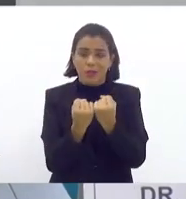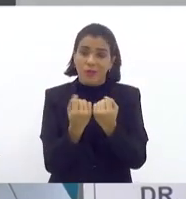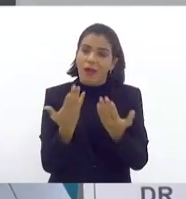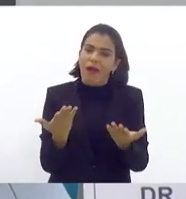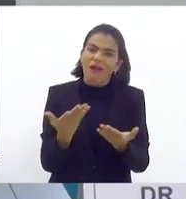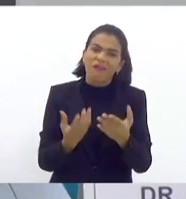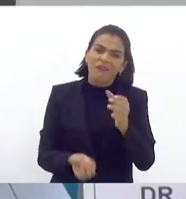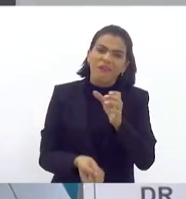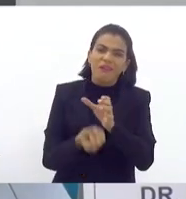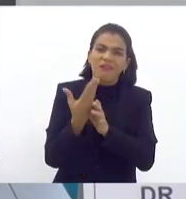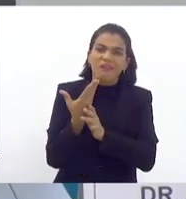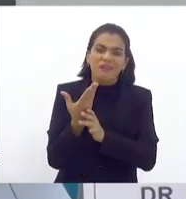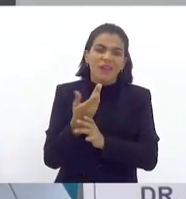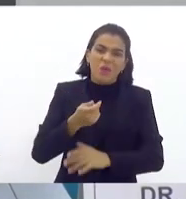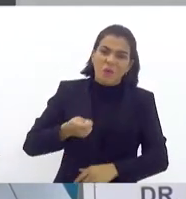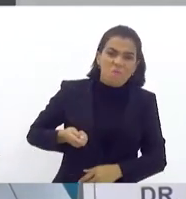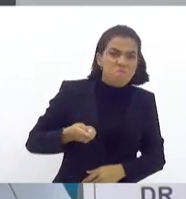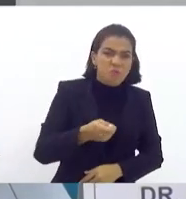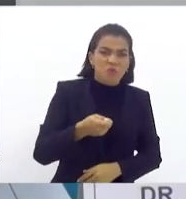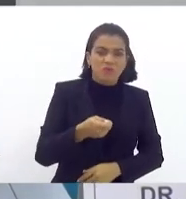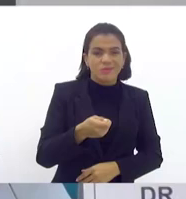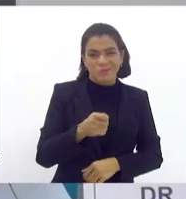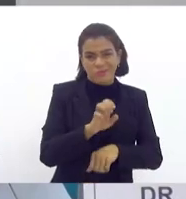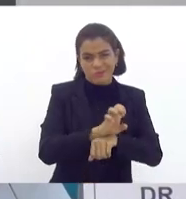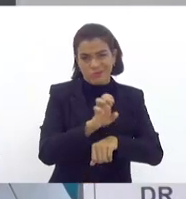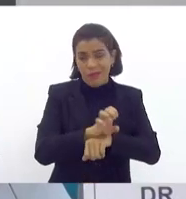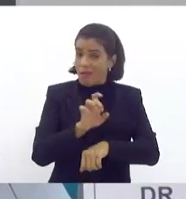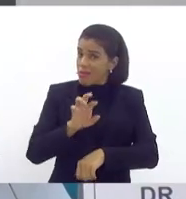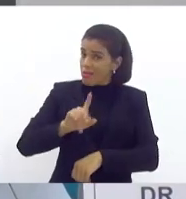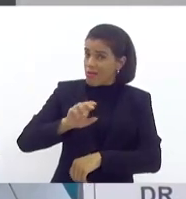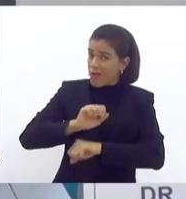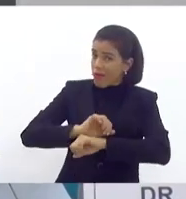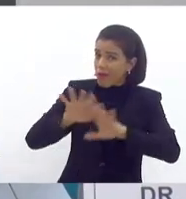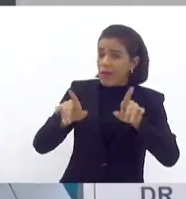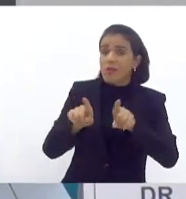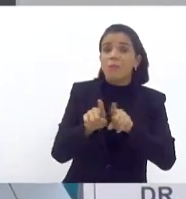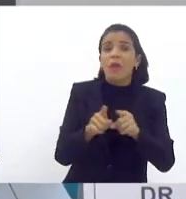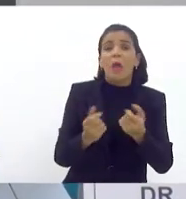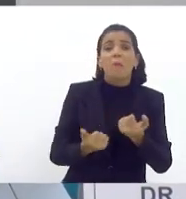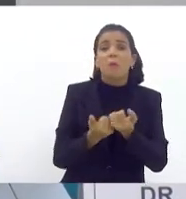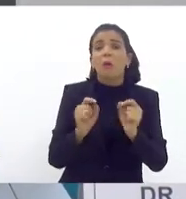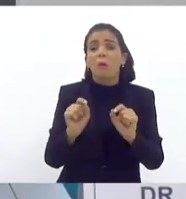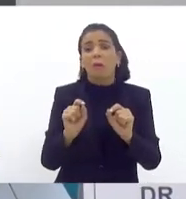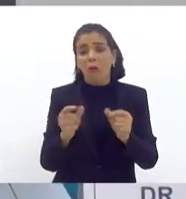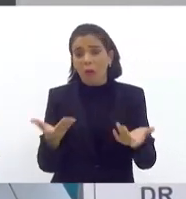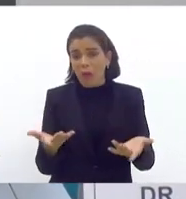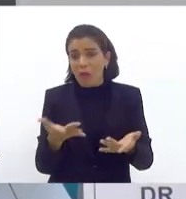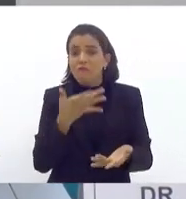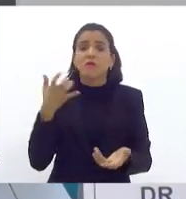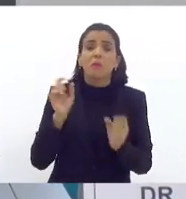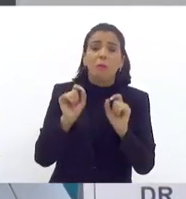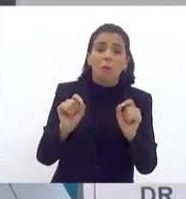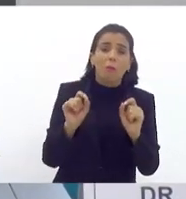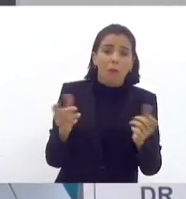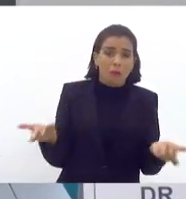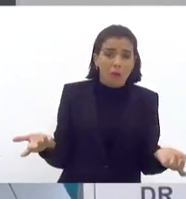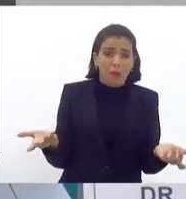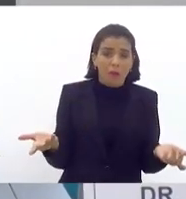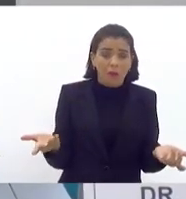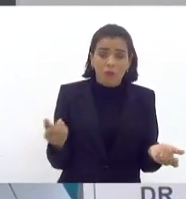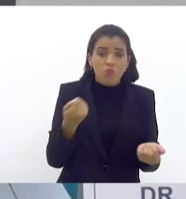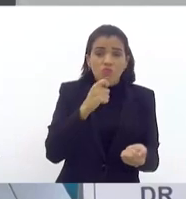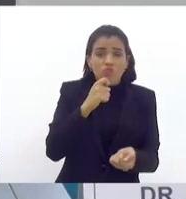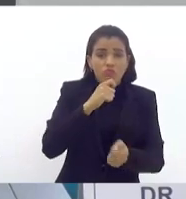cria uma imposição para o Estado. Primeiro que não é claro no sentido de que é apoiar, o que é facilitar. Além de não ter